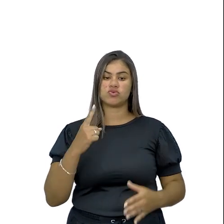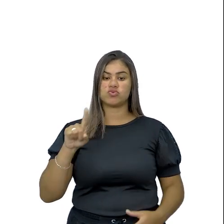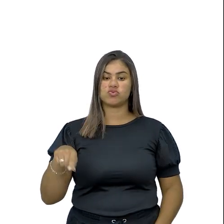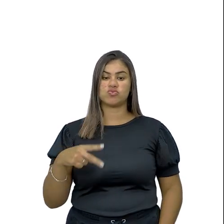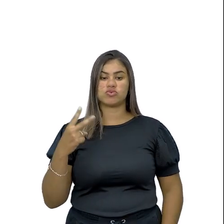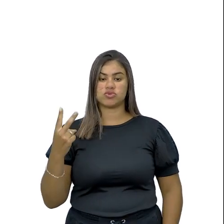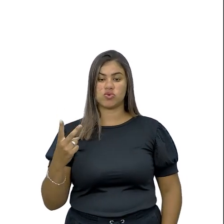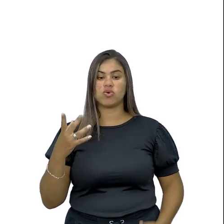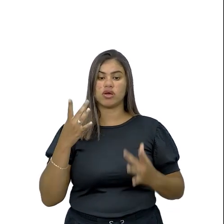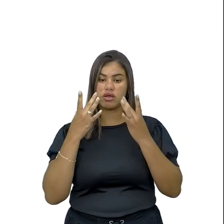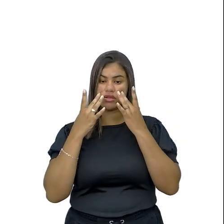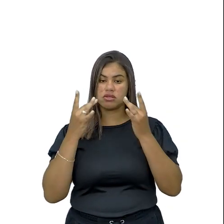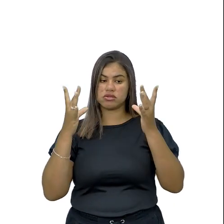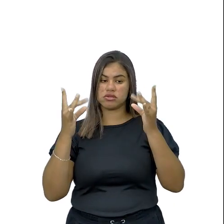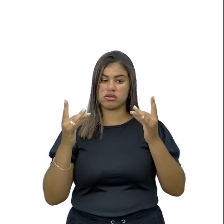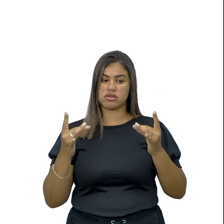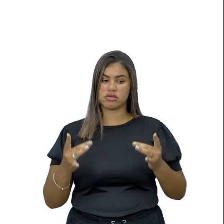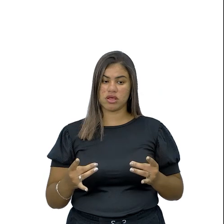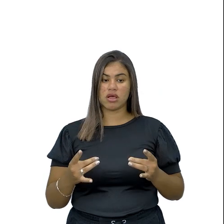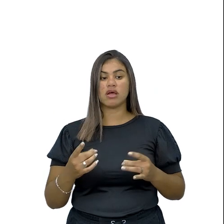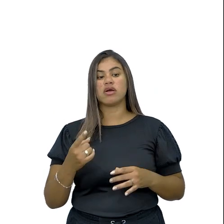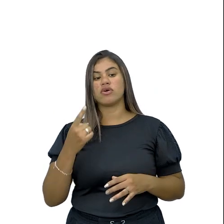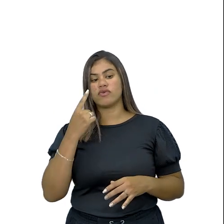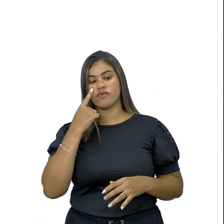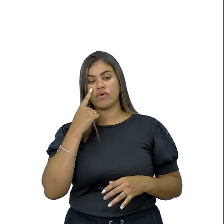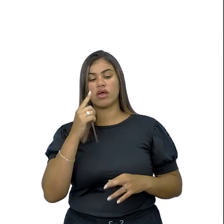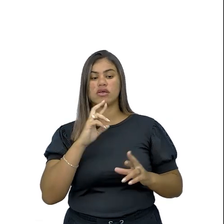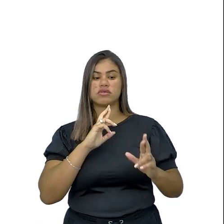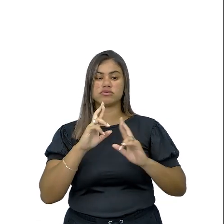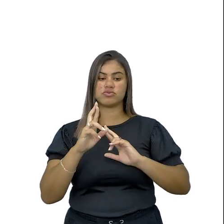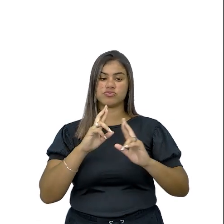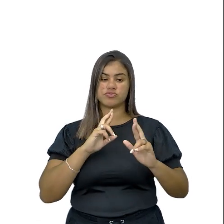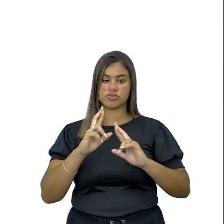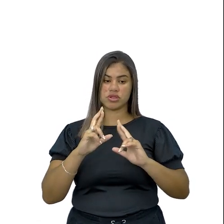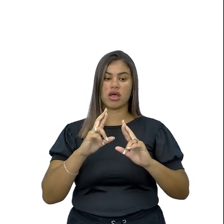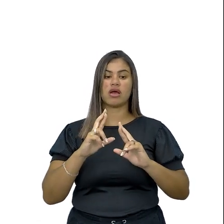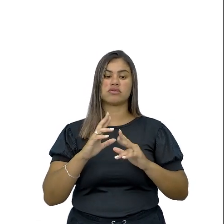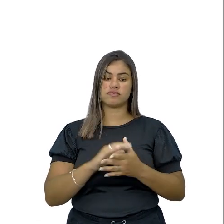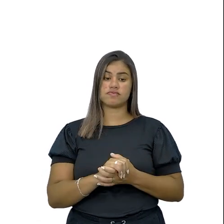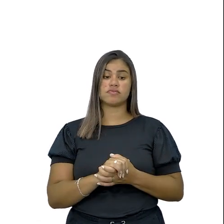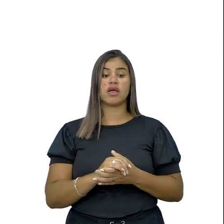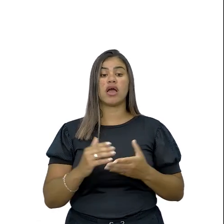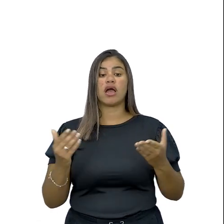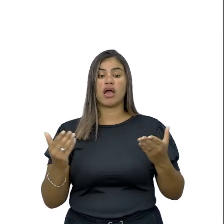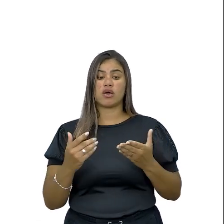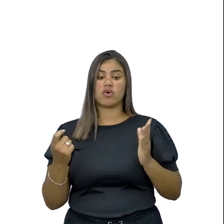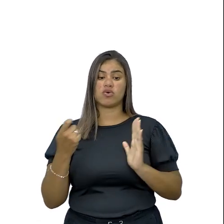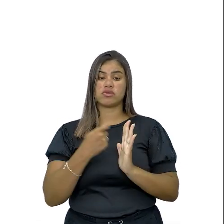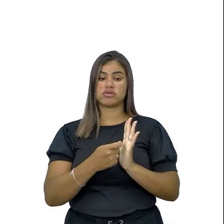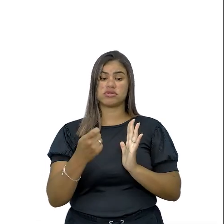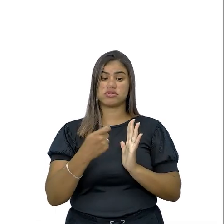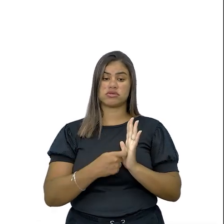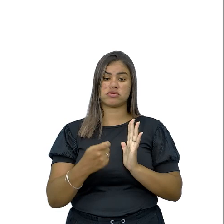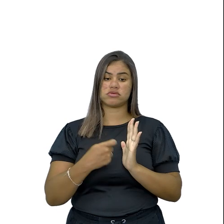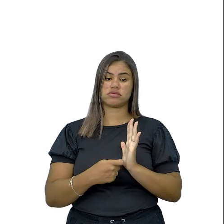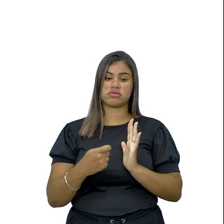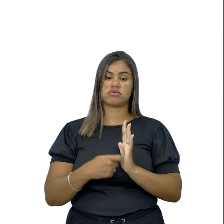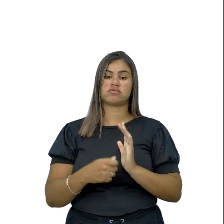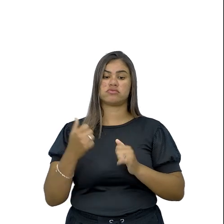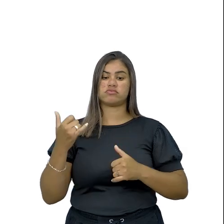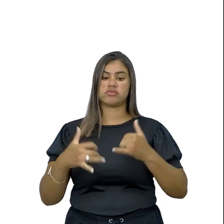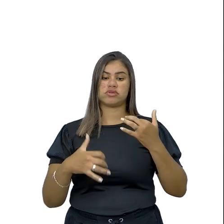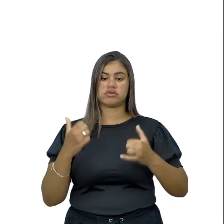para os detalhes, observe os resultados obtidos e os seus comentários. Agora, escreva uma